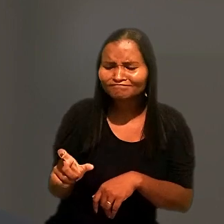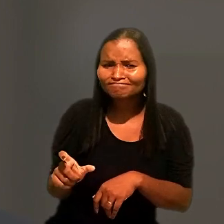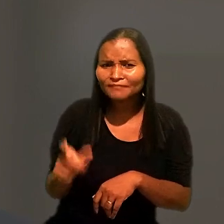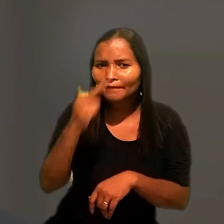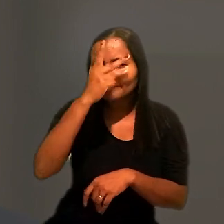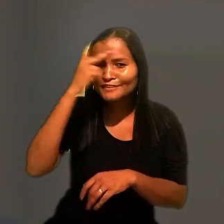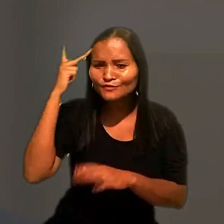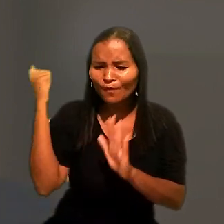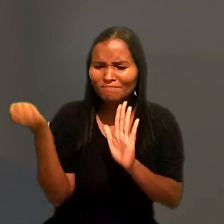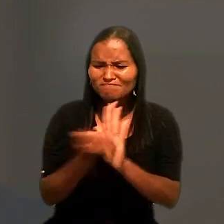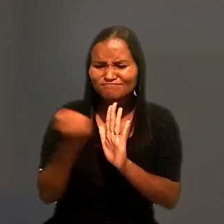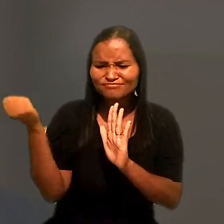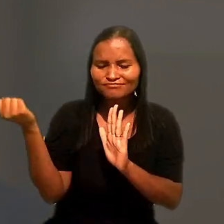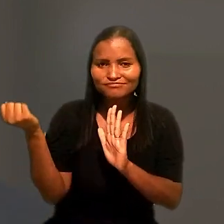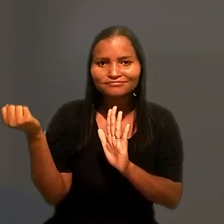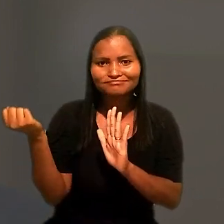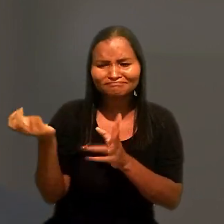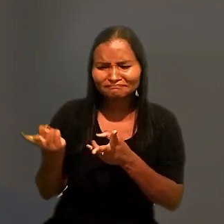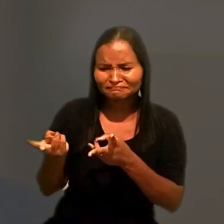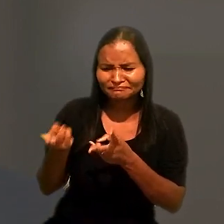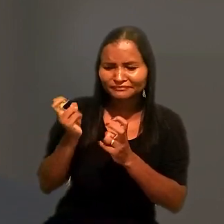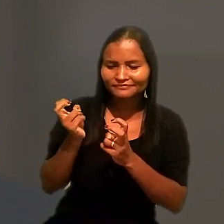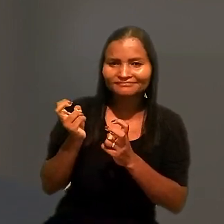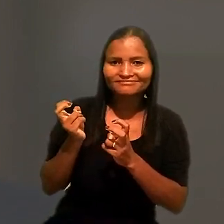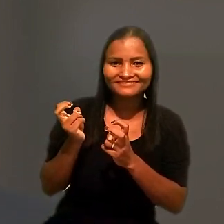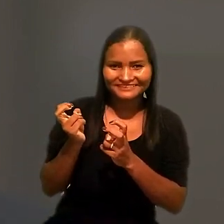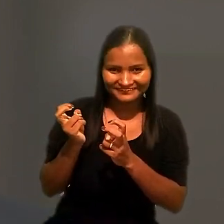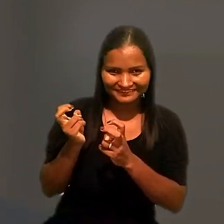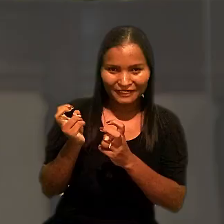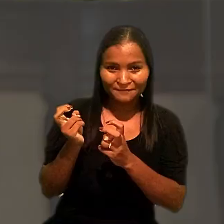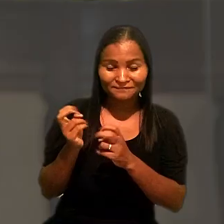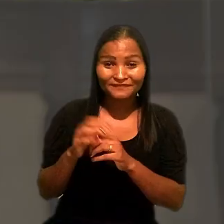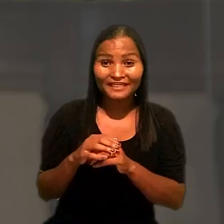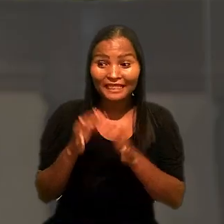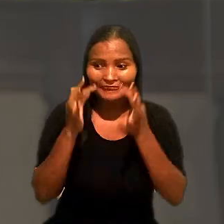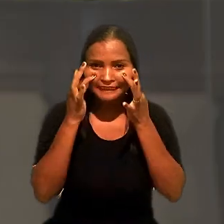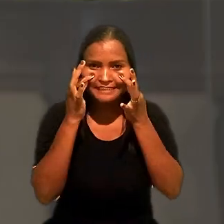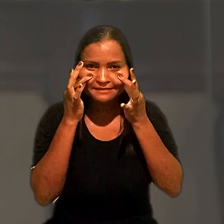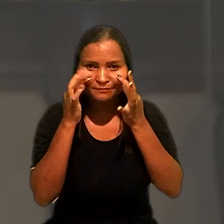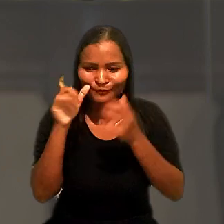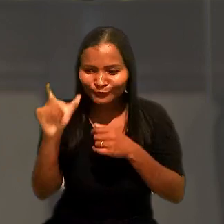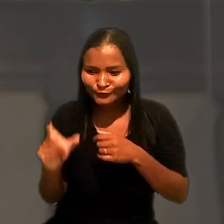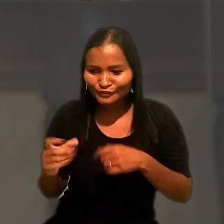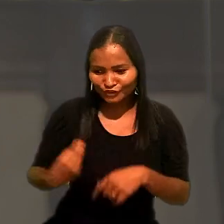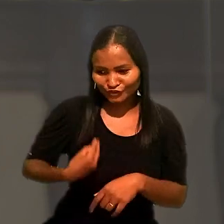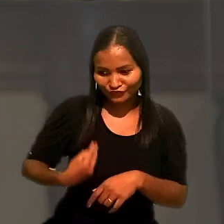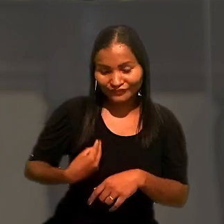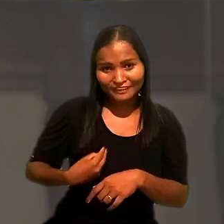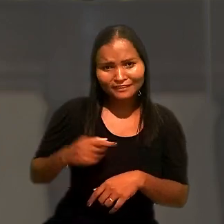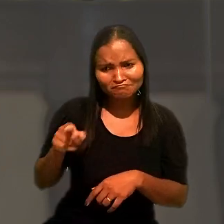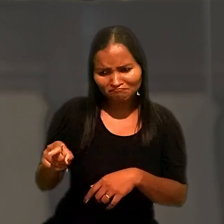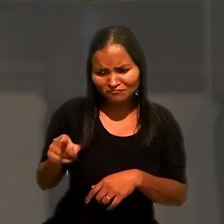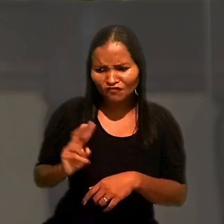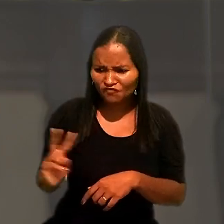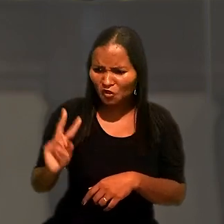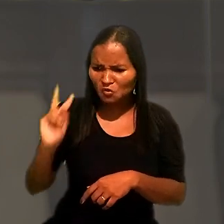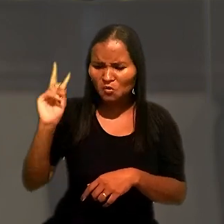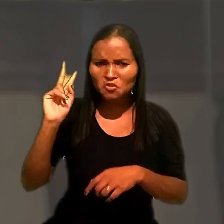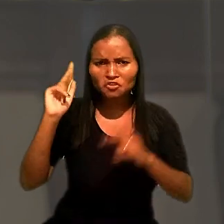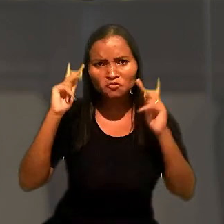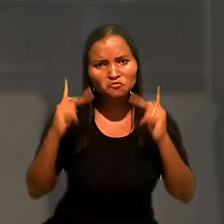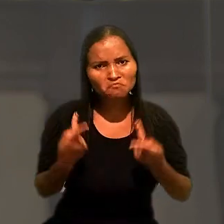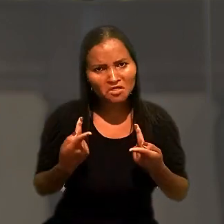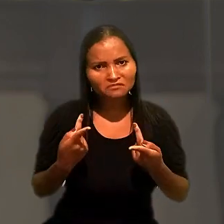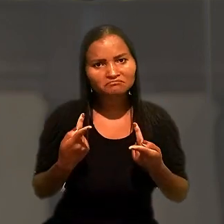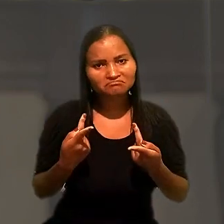pessoa, vamos simplificar, uma pessoa marcante, notável. E esse testemunho de vida que ele dava,